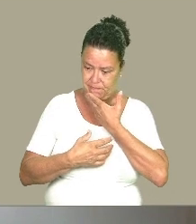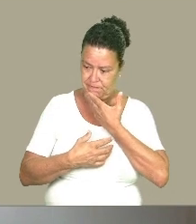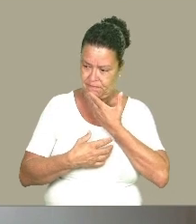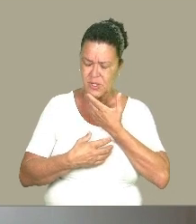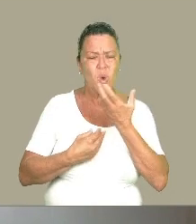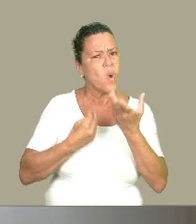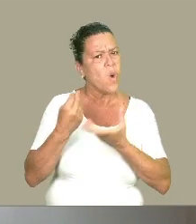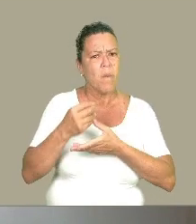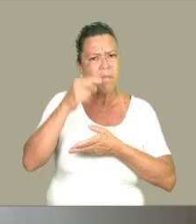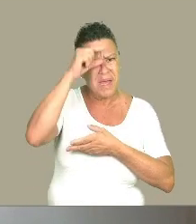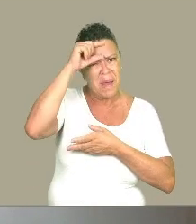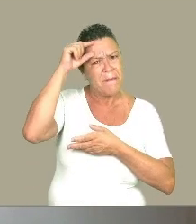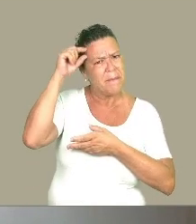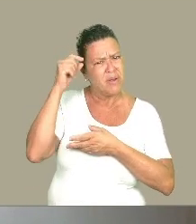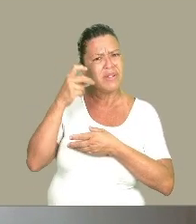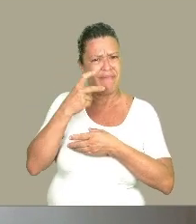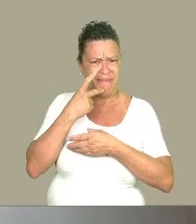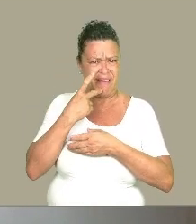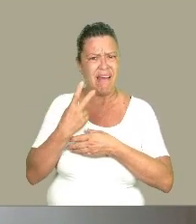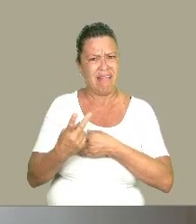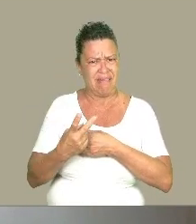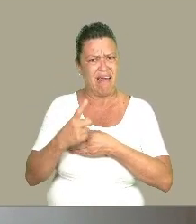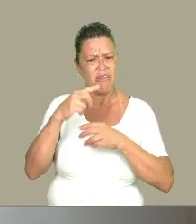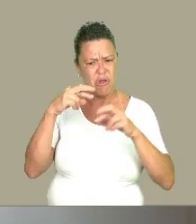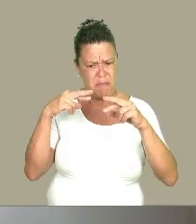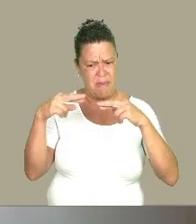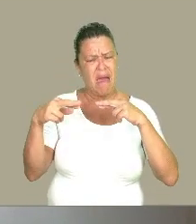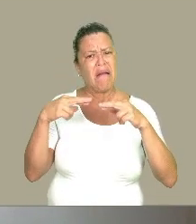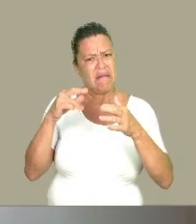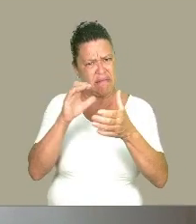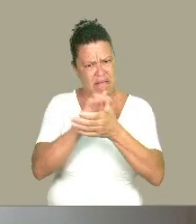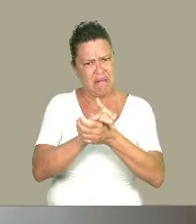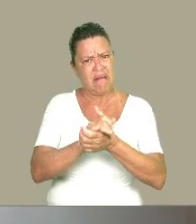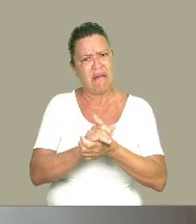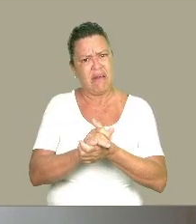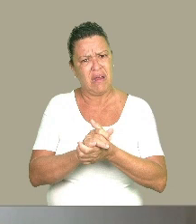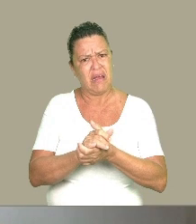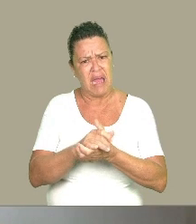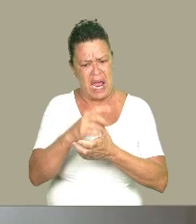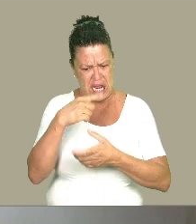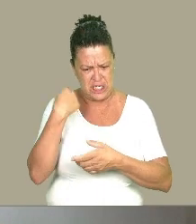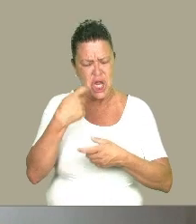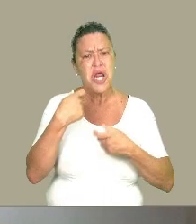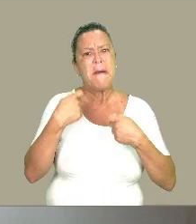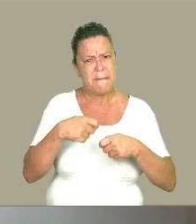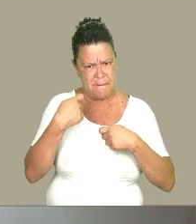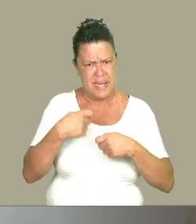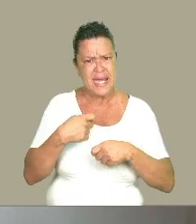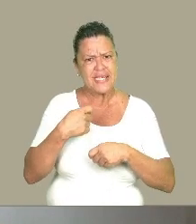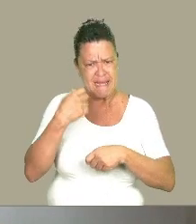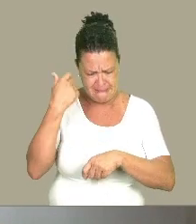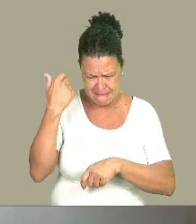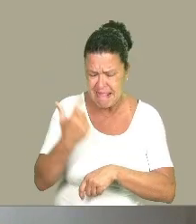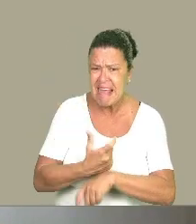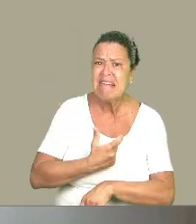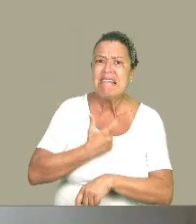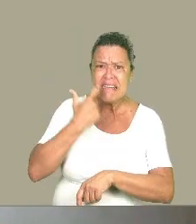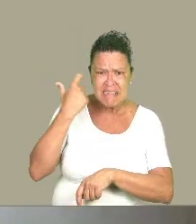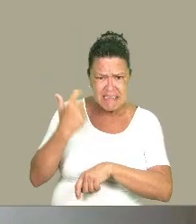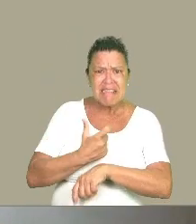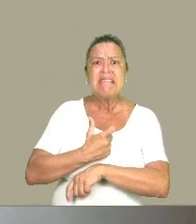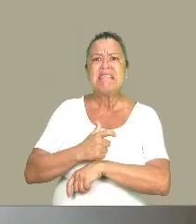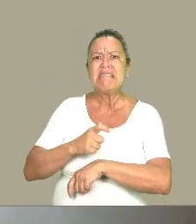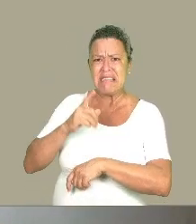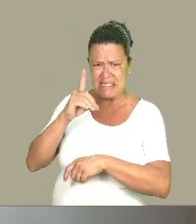assim? Emmanuel está querendo dizer que numa relação conjugal a gente precisa suportar, né,